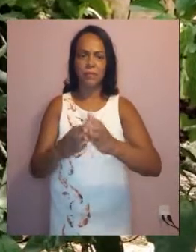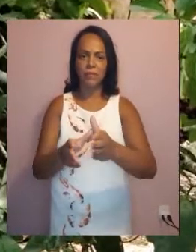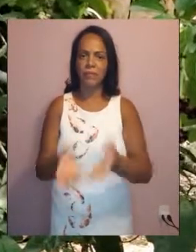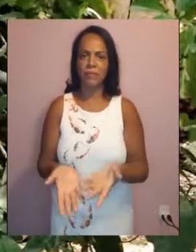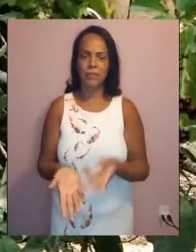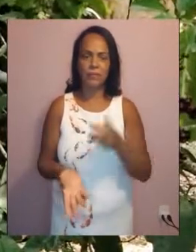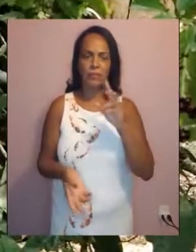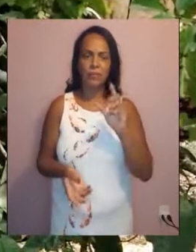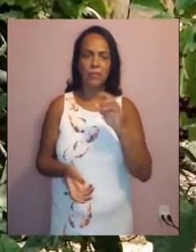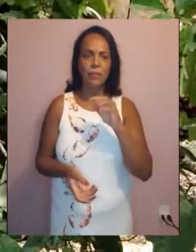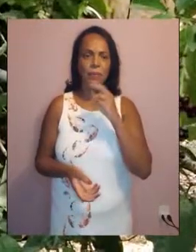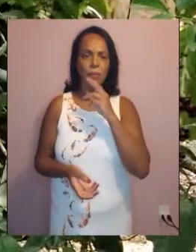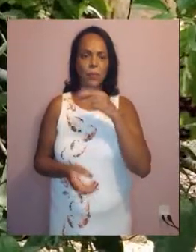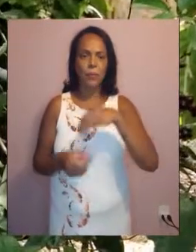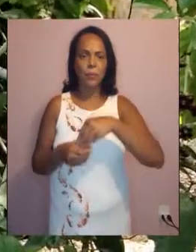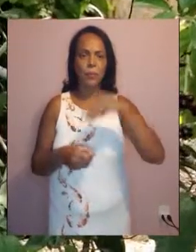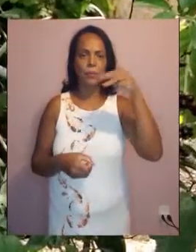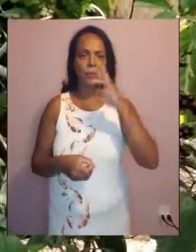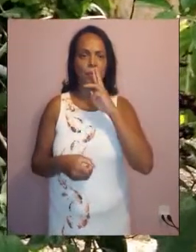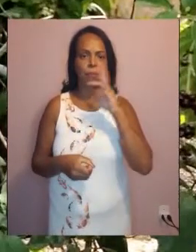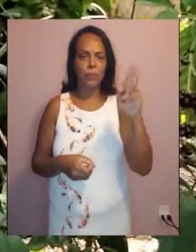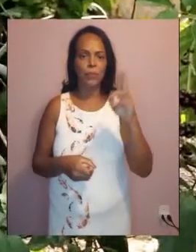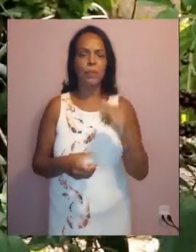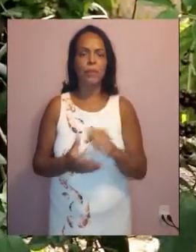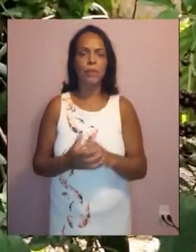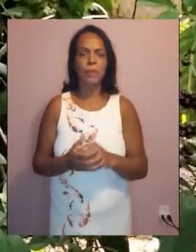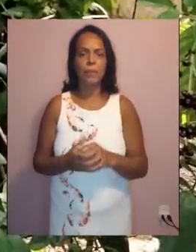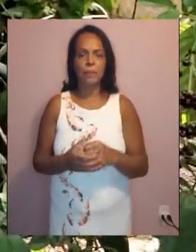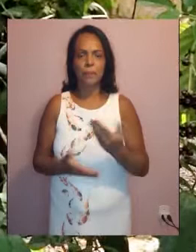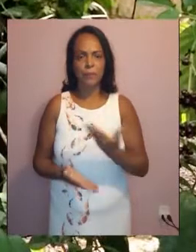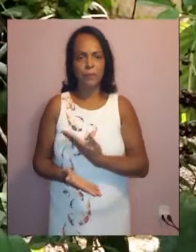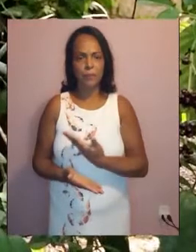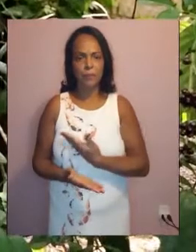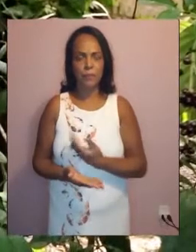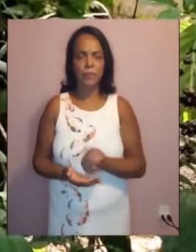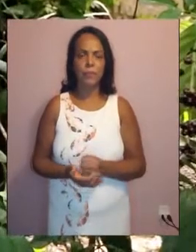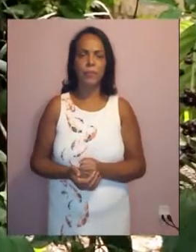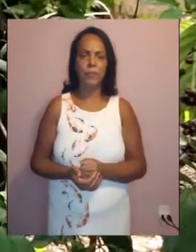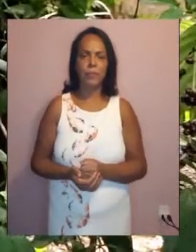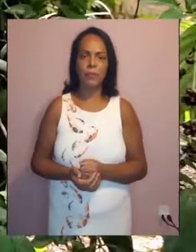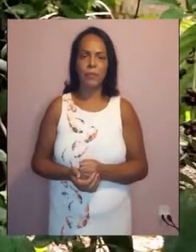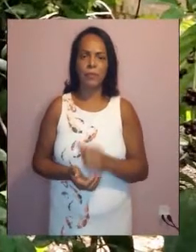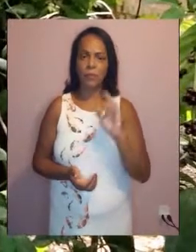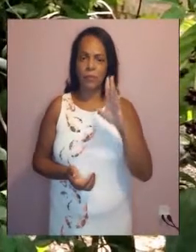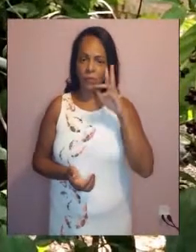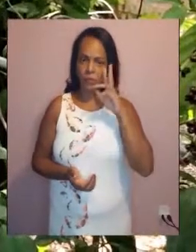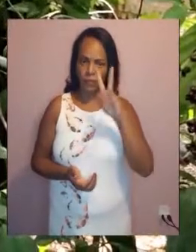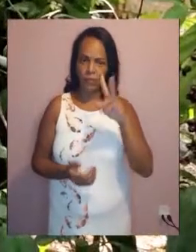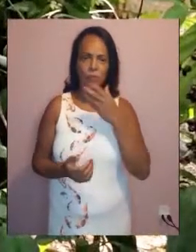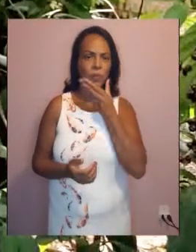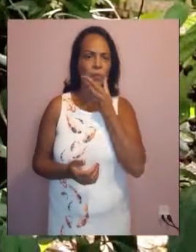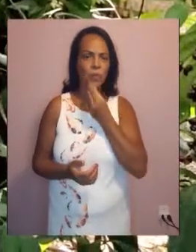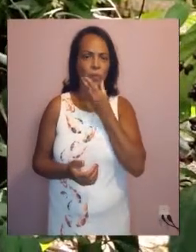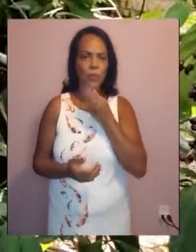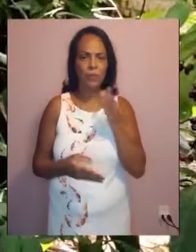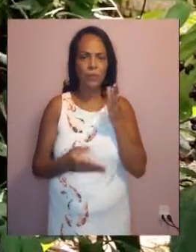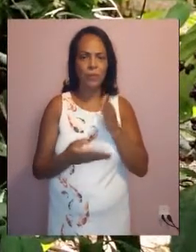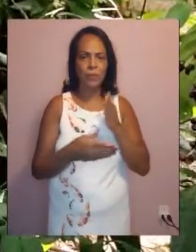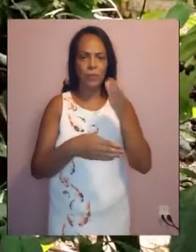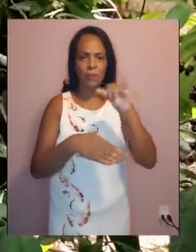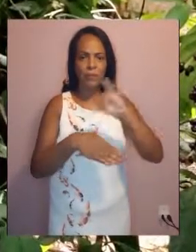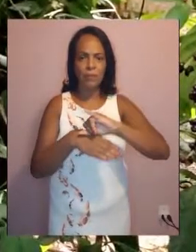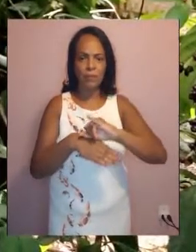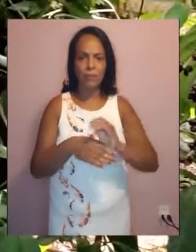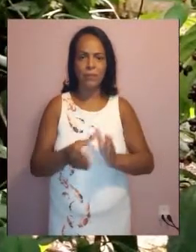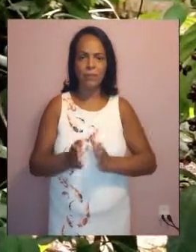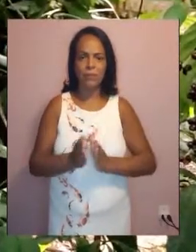homens, né? Aí disse, mas tudo bem, tudo bem. Pergunte o que é que ela